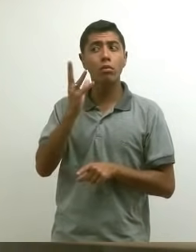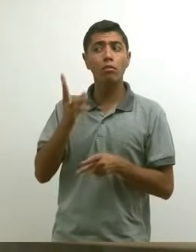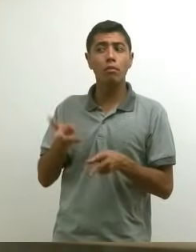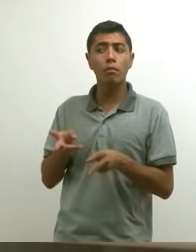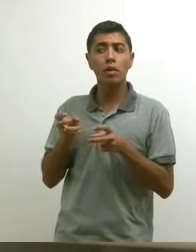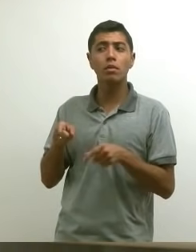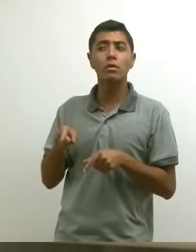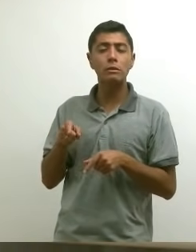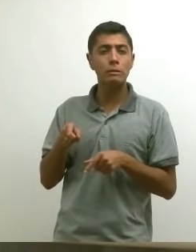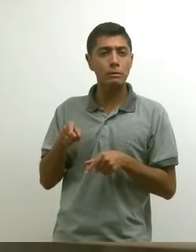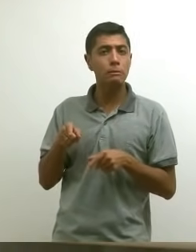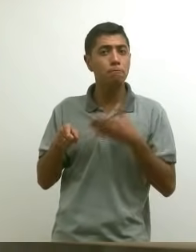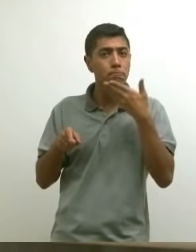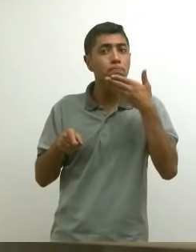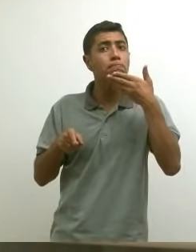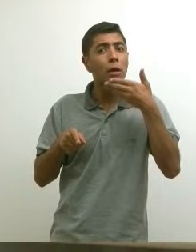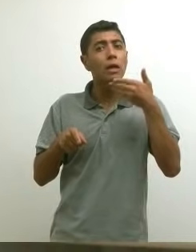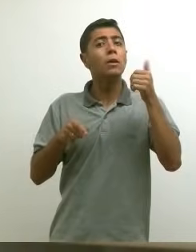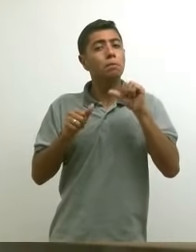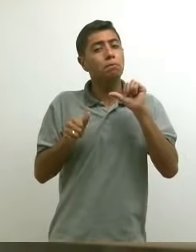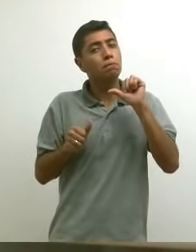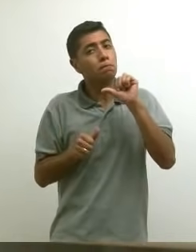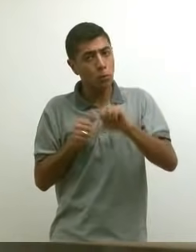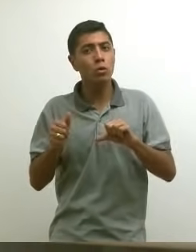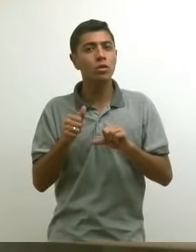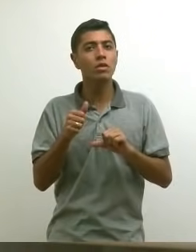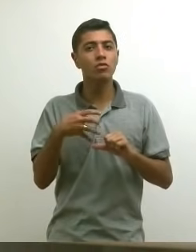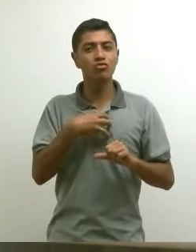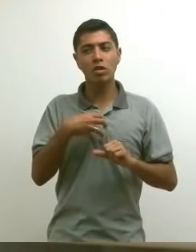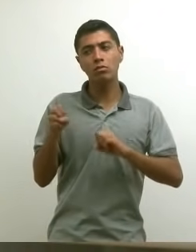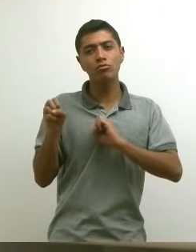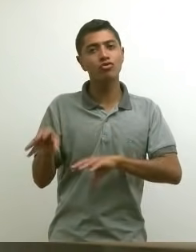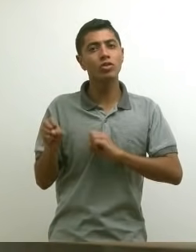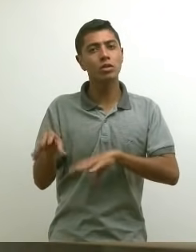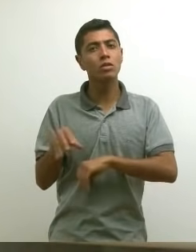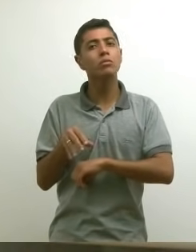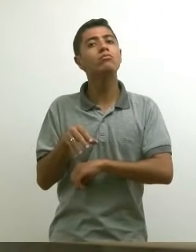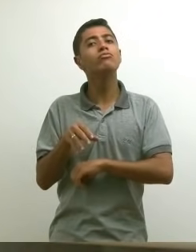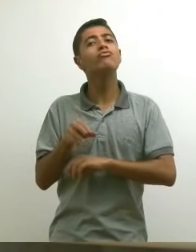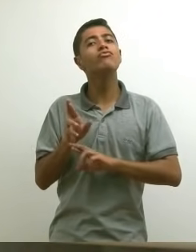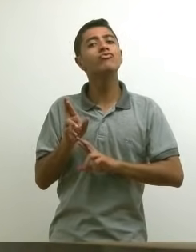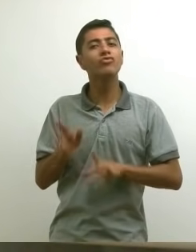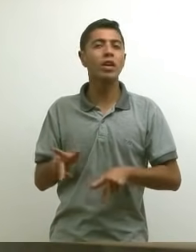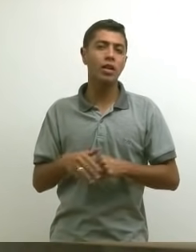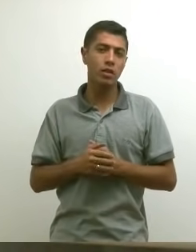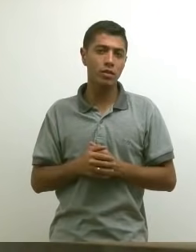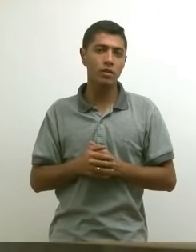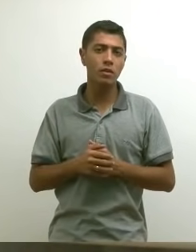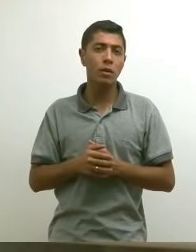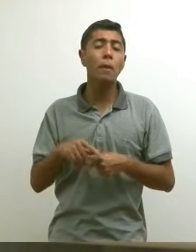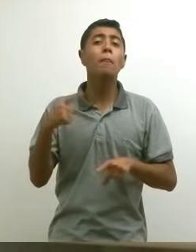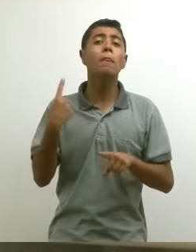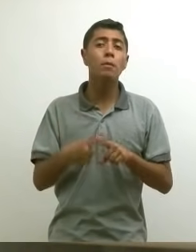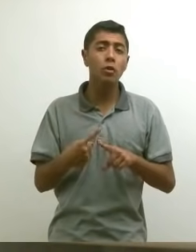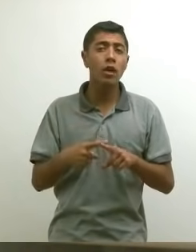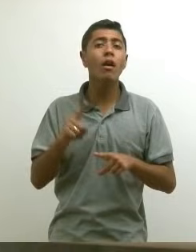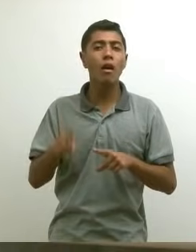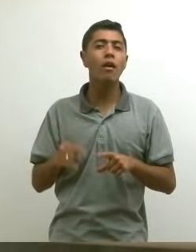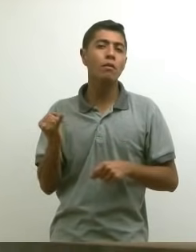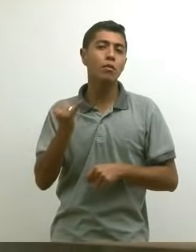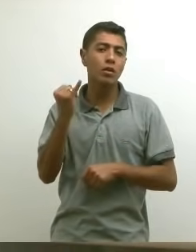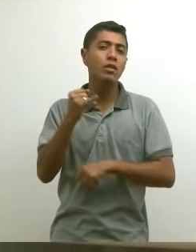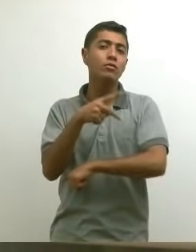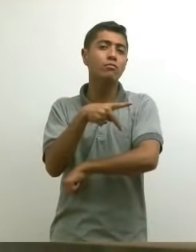waldorf tem um grande estudo publicado no lancet em 50% menos energia mas não é a questão pedagógica